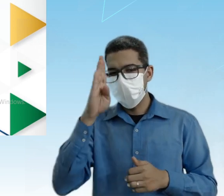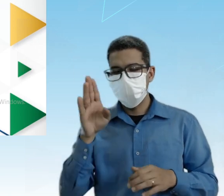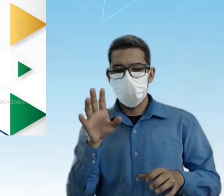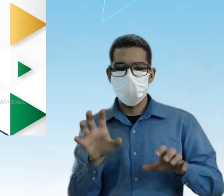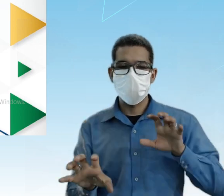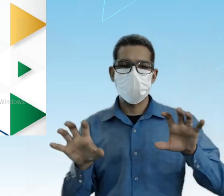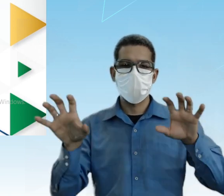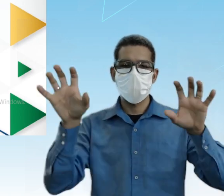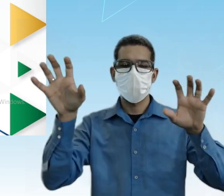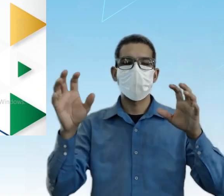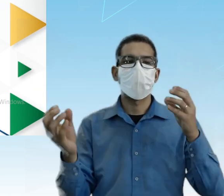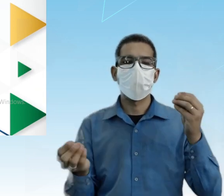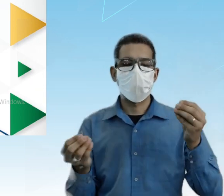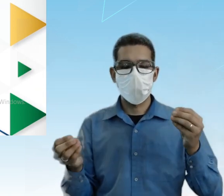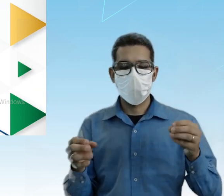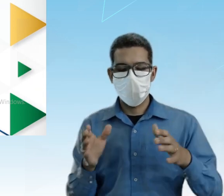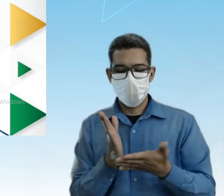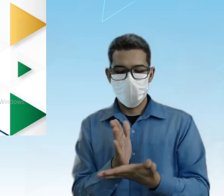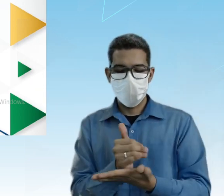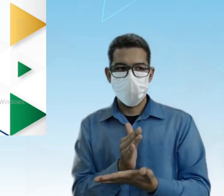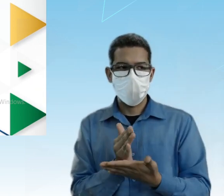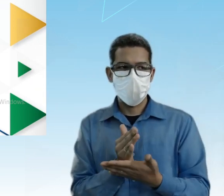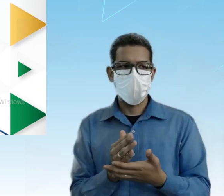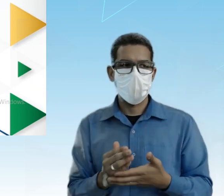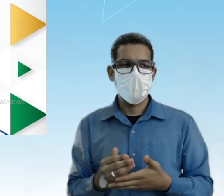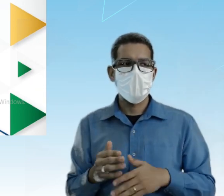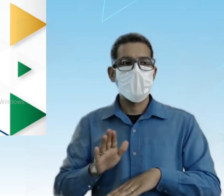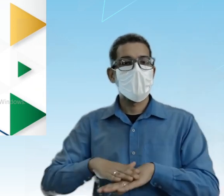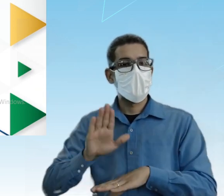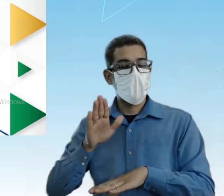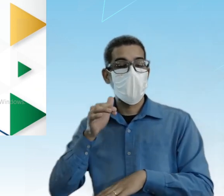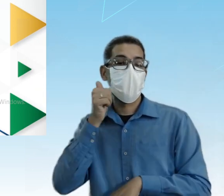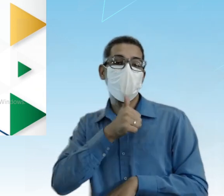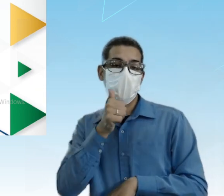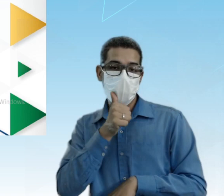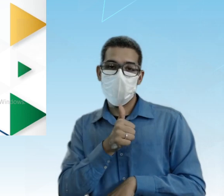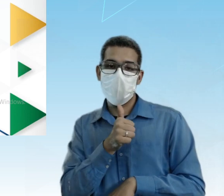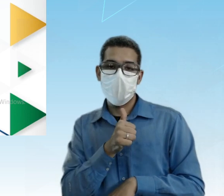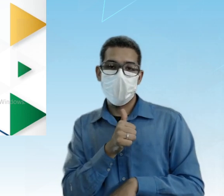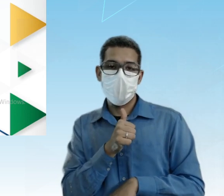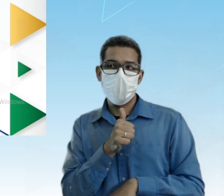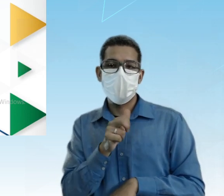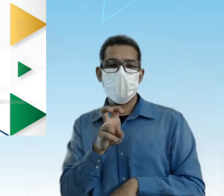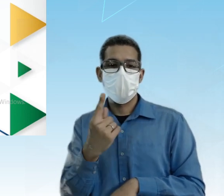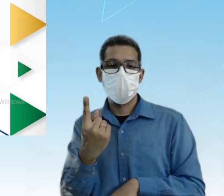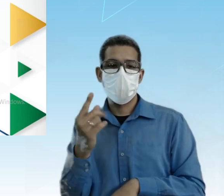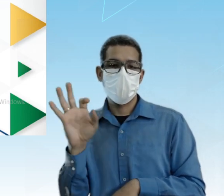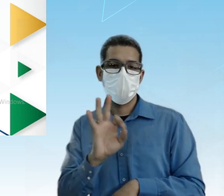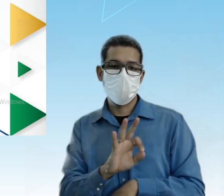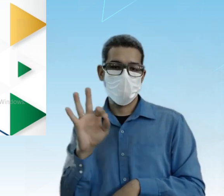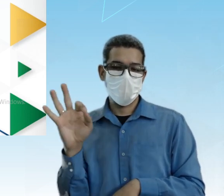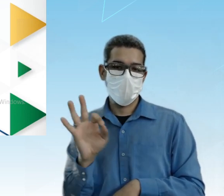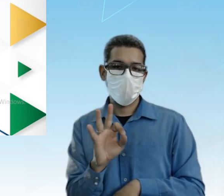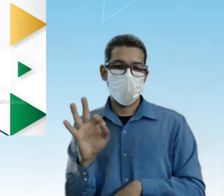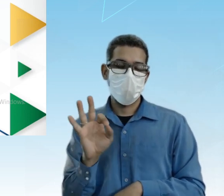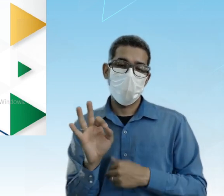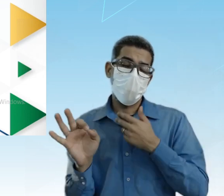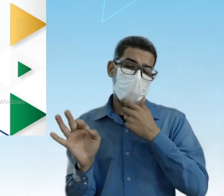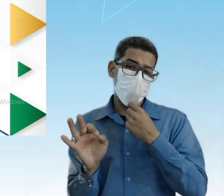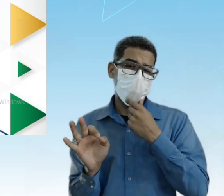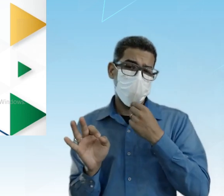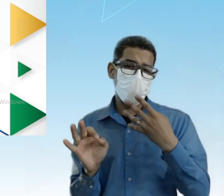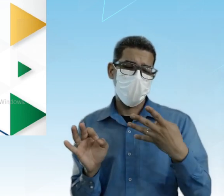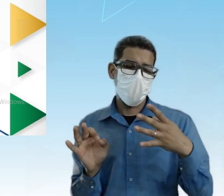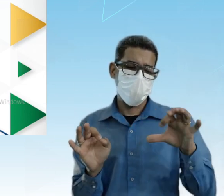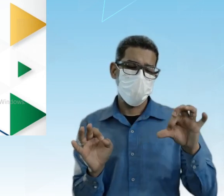conforme o sexo é o seguinte. As mulheres, mais de 51%, do que homens.